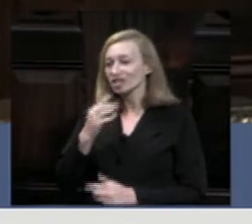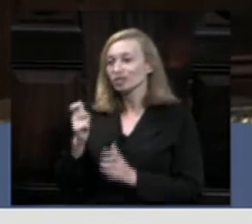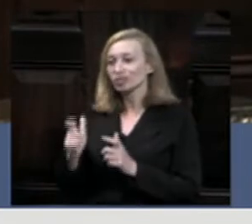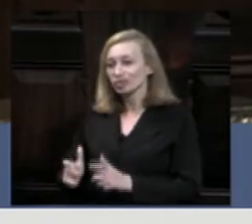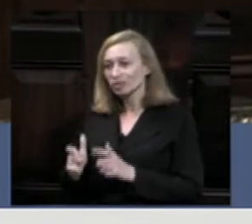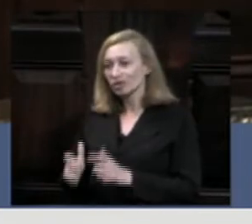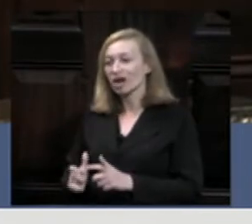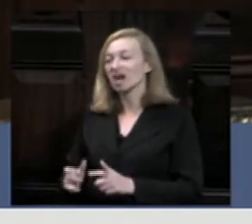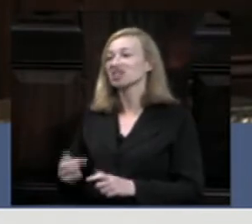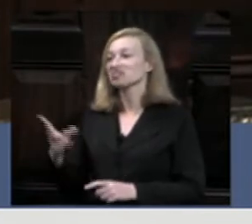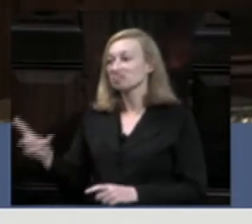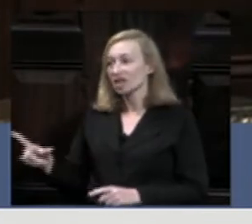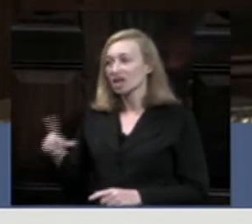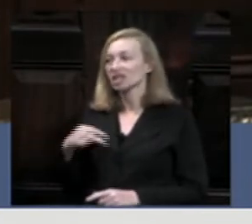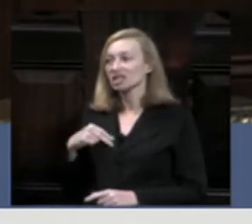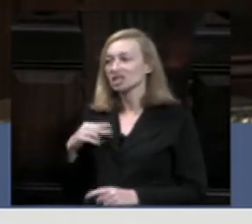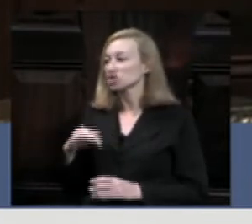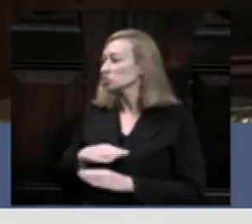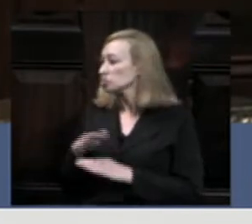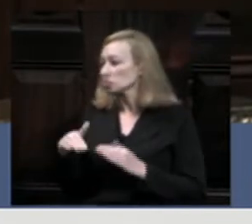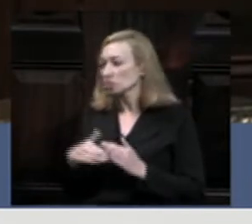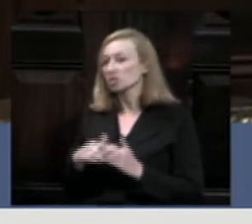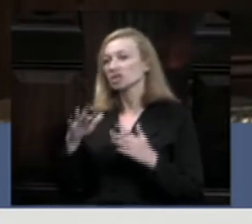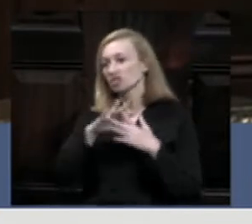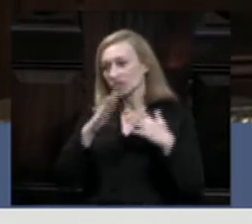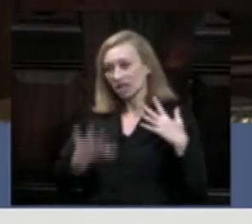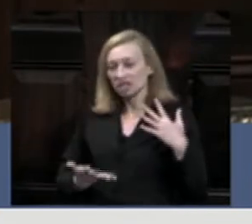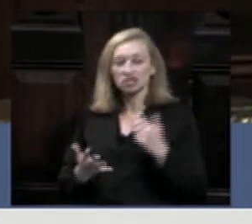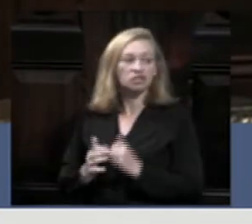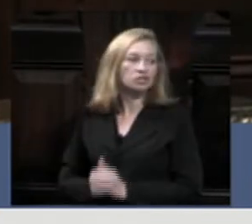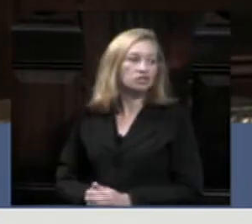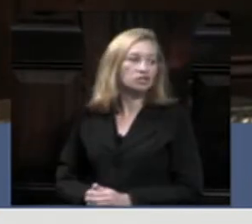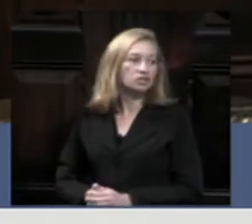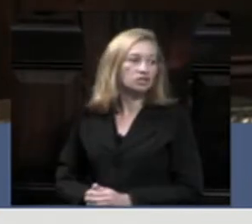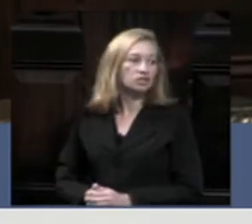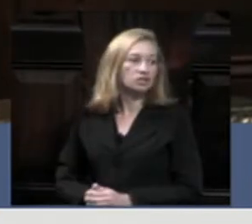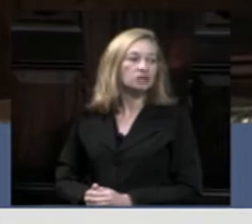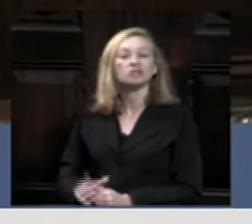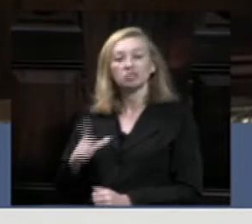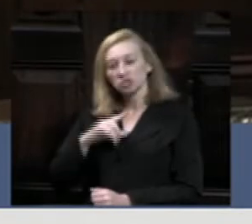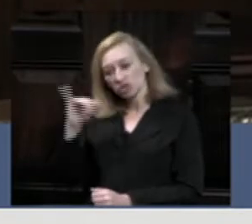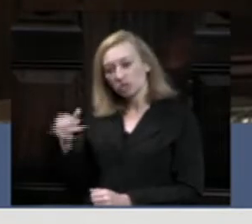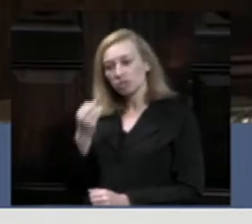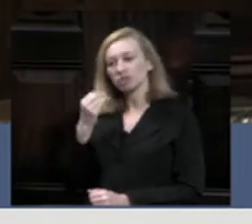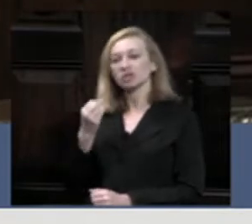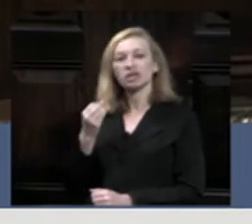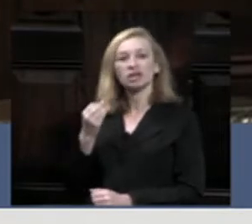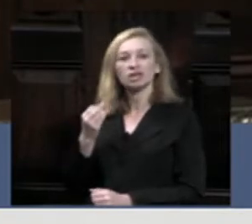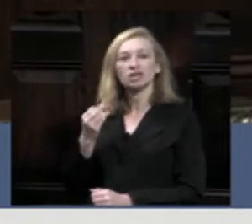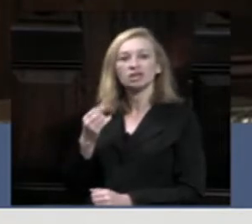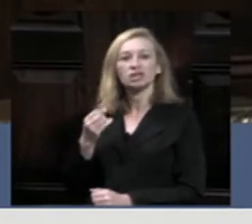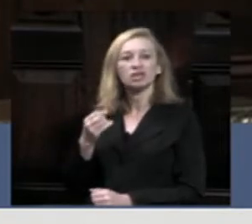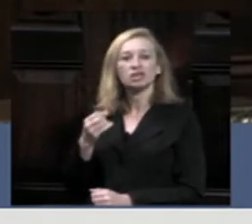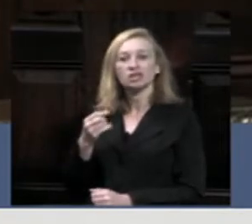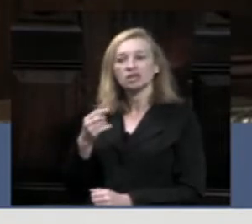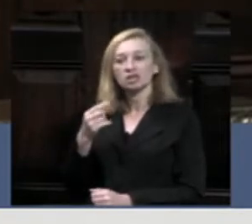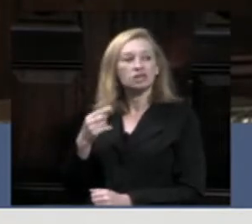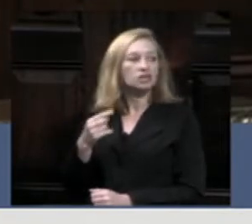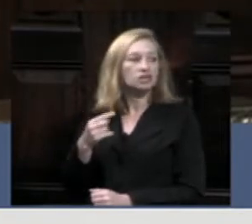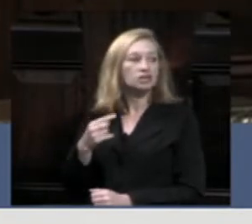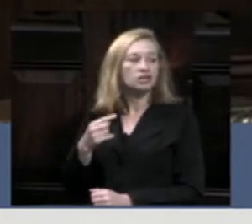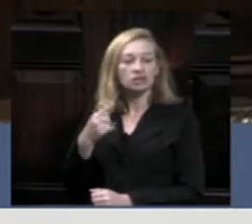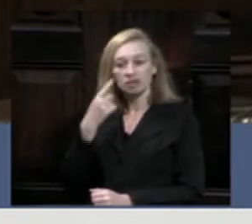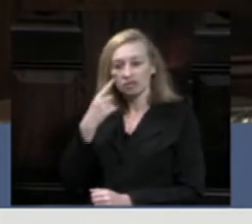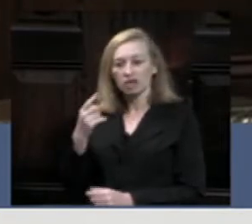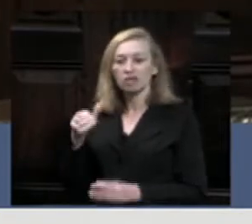tem merecido todas as homenagens. Vamos ter a oportunidade de apreciar em segunda